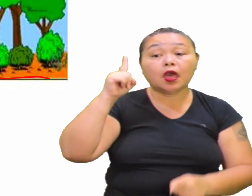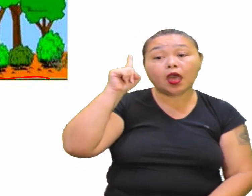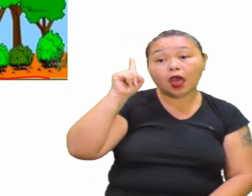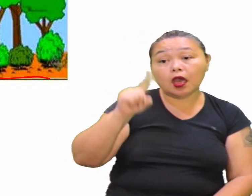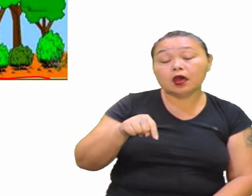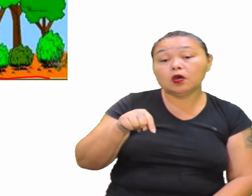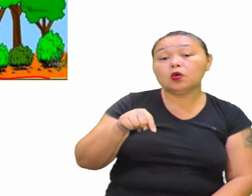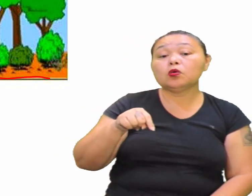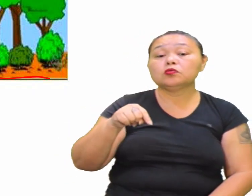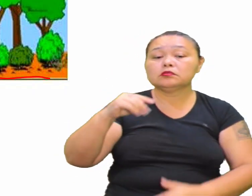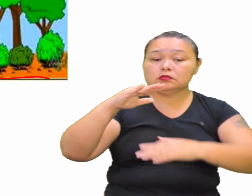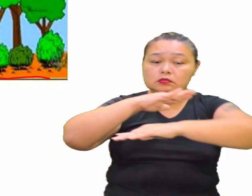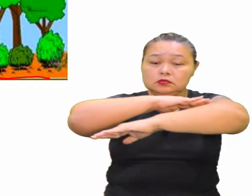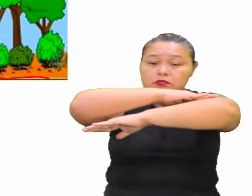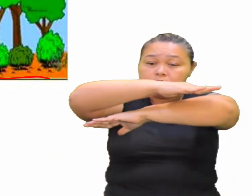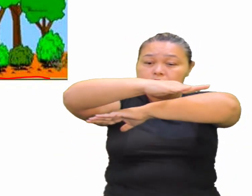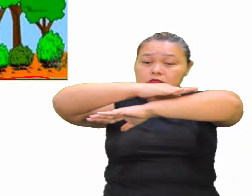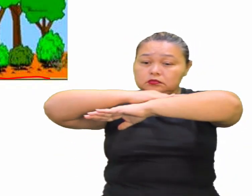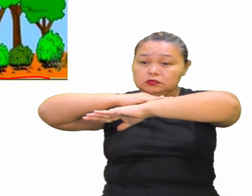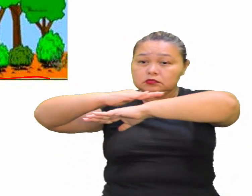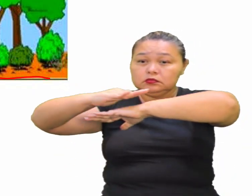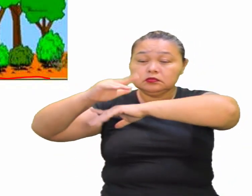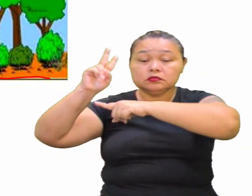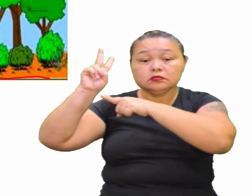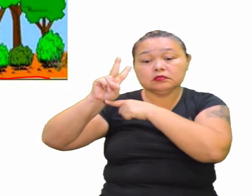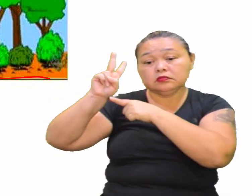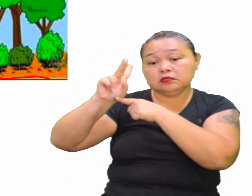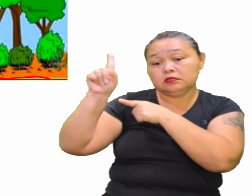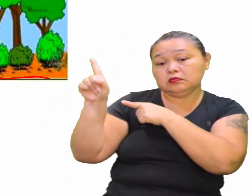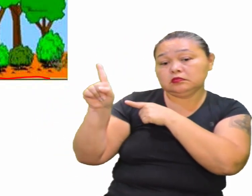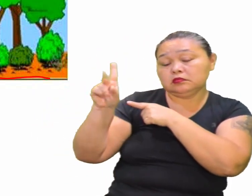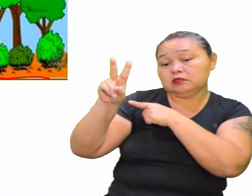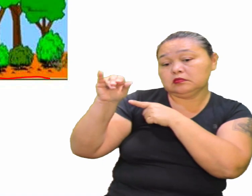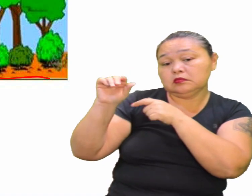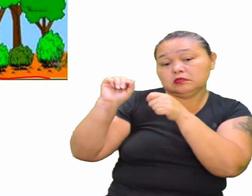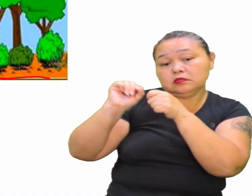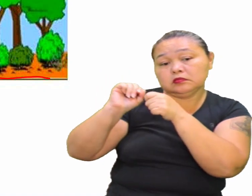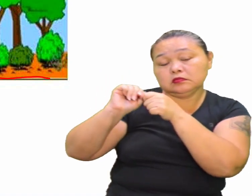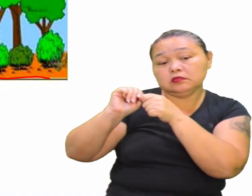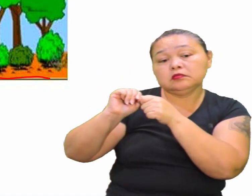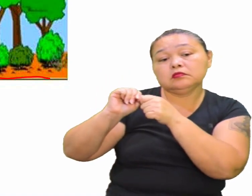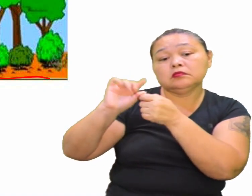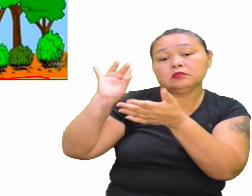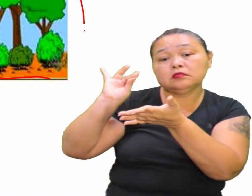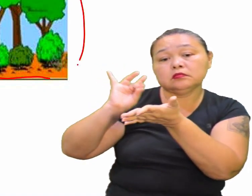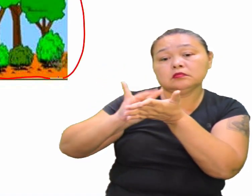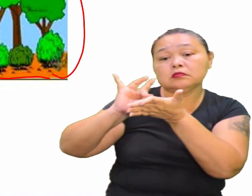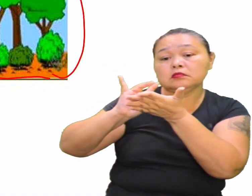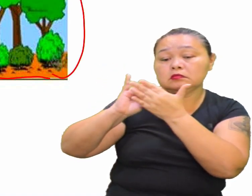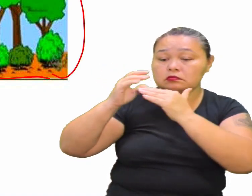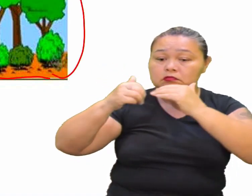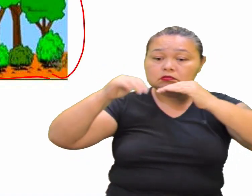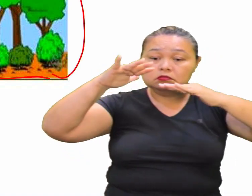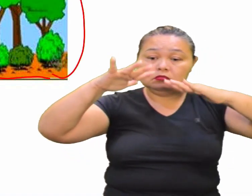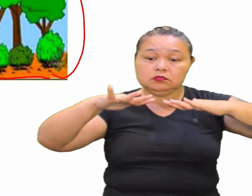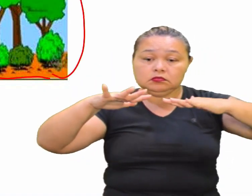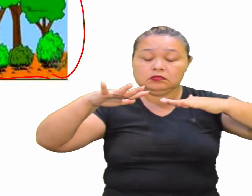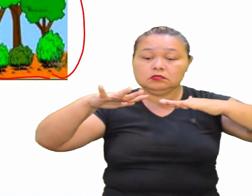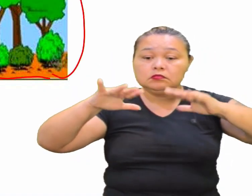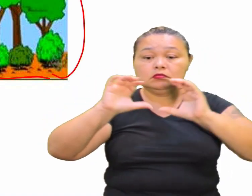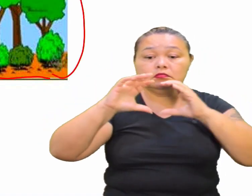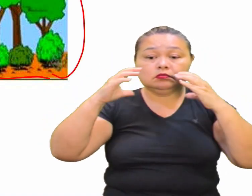naturalmente essa cobertura e essa manutenção dessa vegetação faz com que haja realmente essa estabilidade dentro das